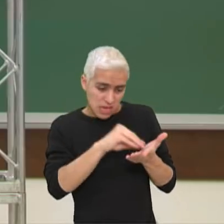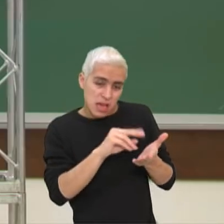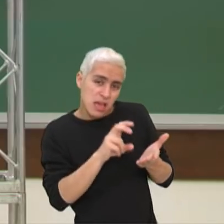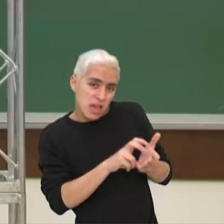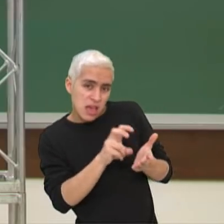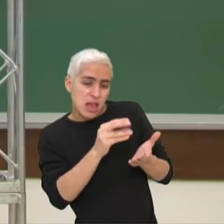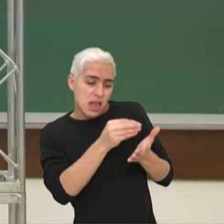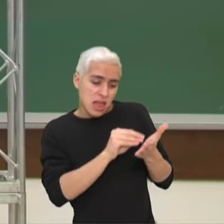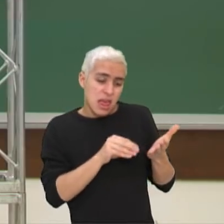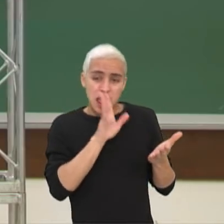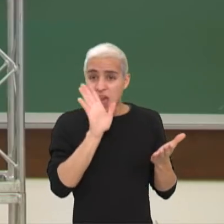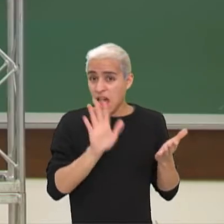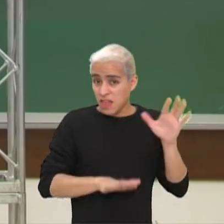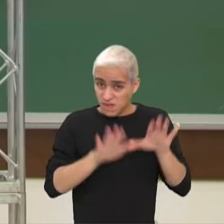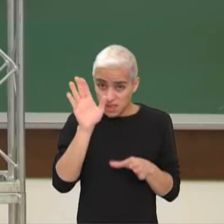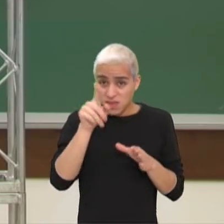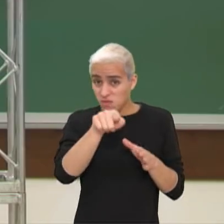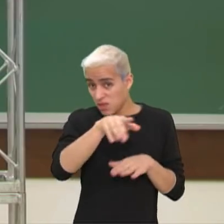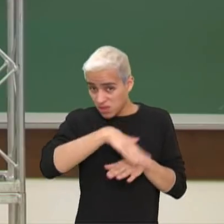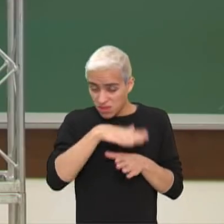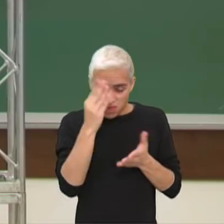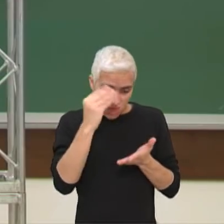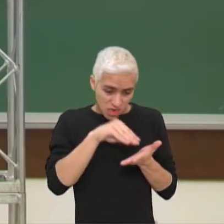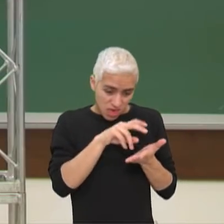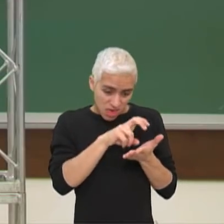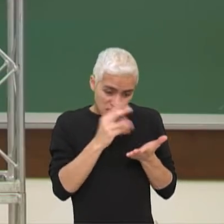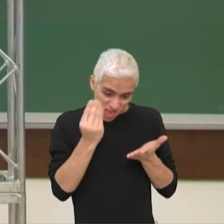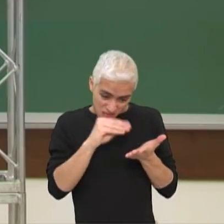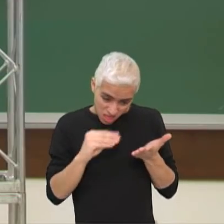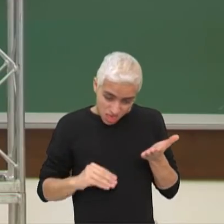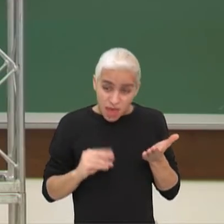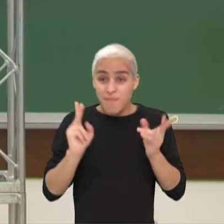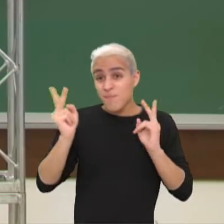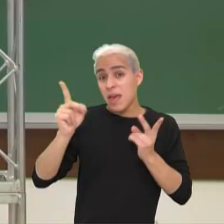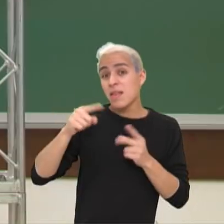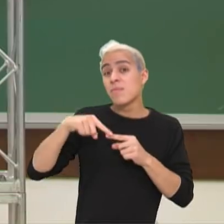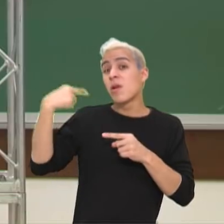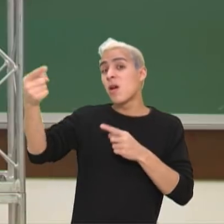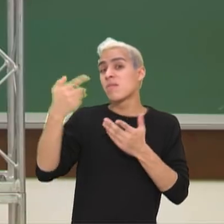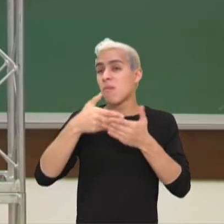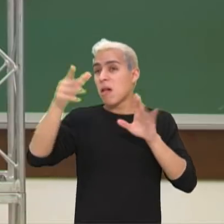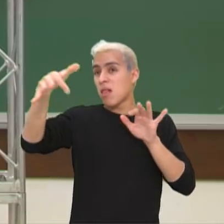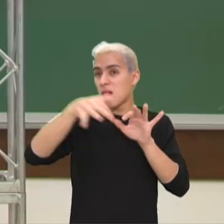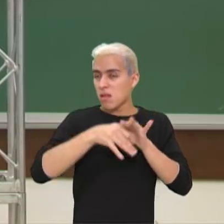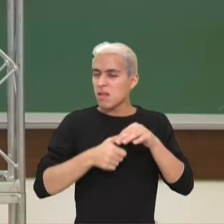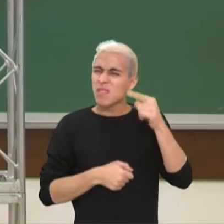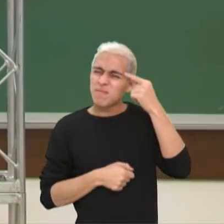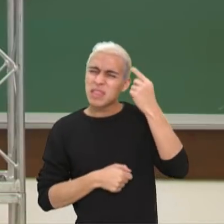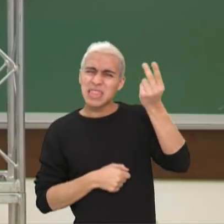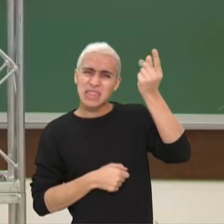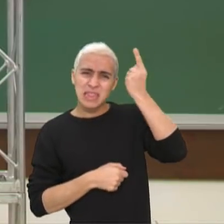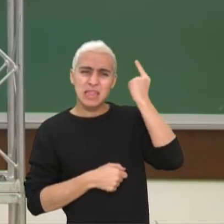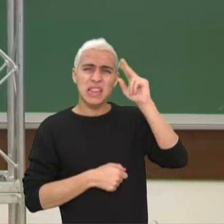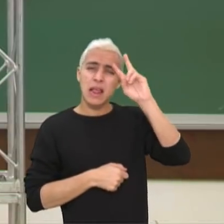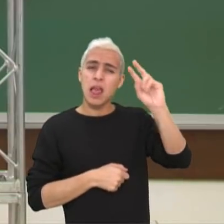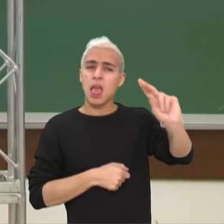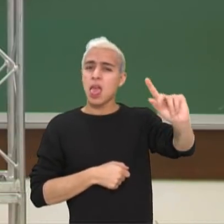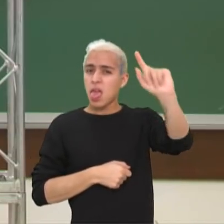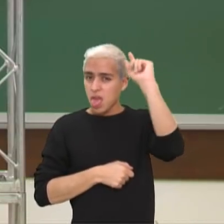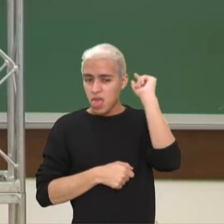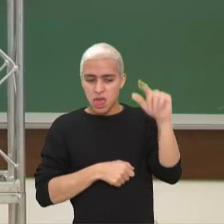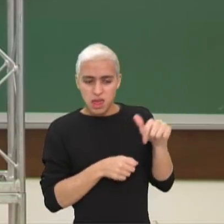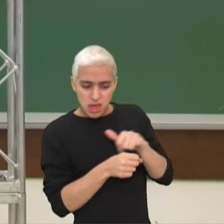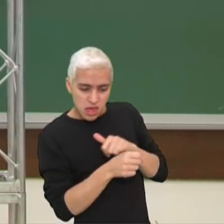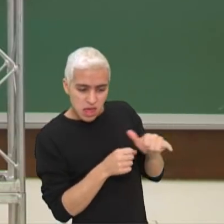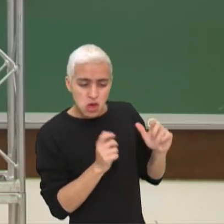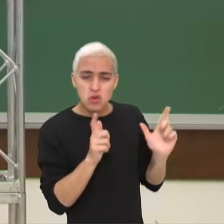5, às vezes esses 5 que vocês anotaram, nós vamos falar na próxima aula. Então, pensa lá em jogos antigos, jogos históricos, jogos de estratégia,